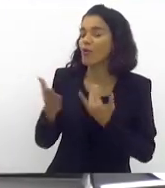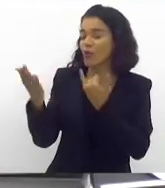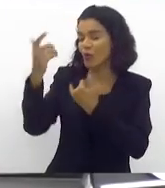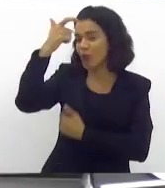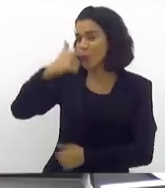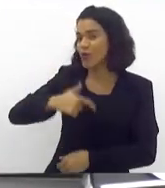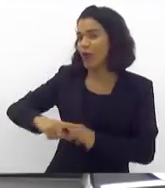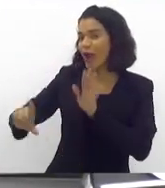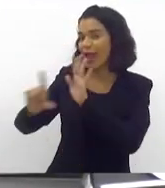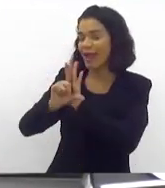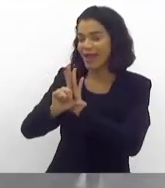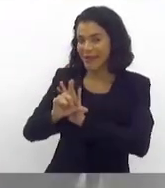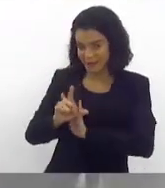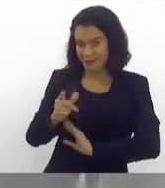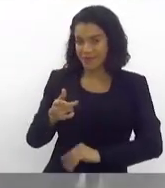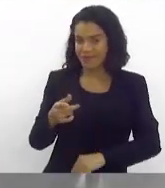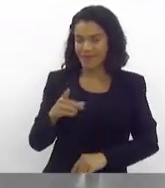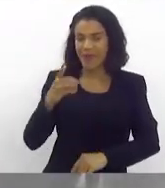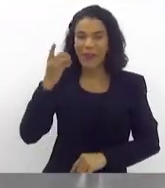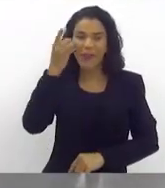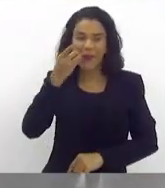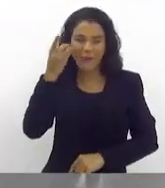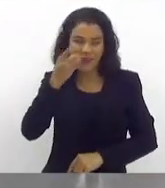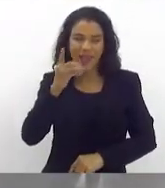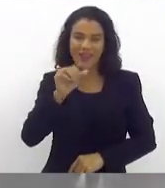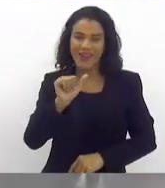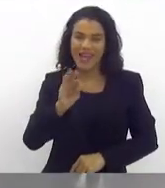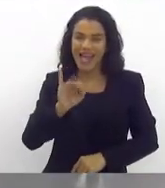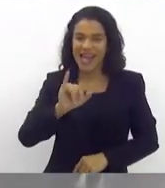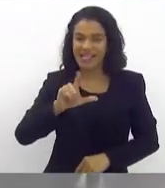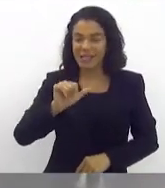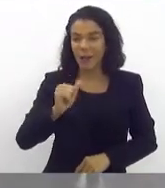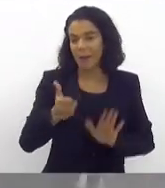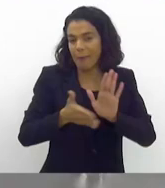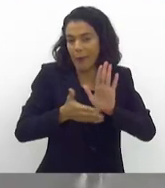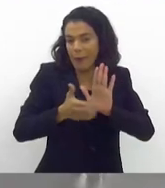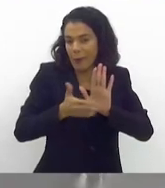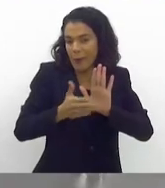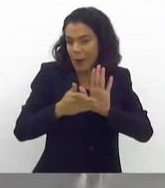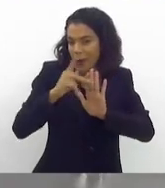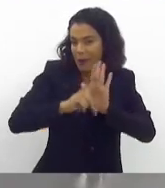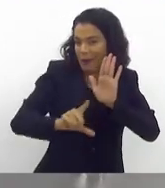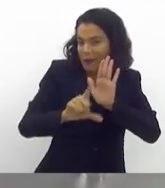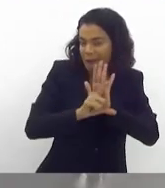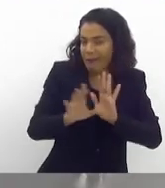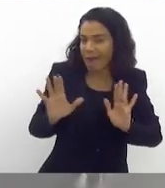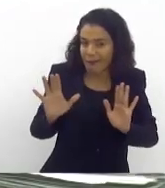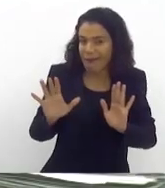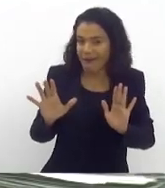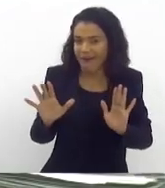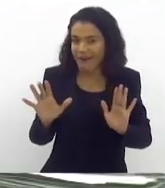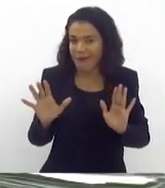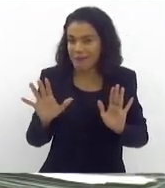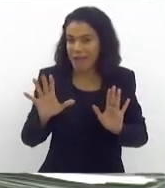e como o senhor disse, né, só o deputado Átila Nunes poderia propor esse projeto. Né? Não, ele, como disse,